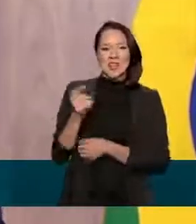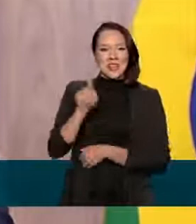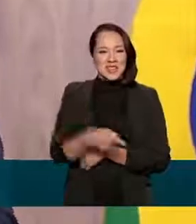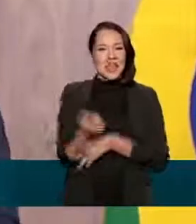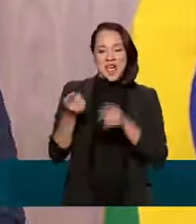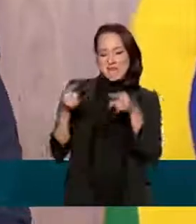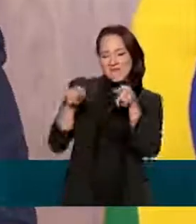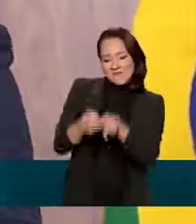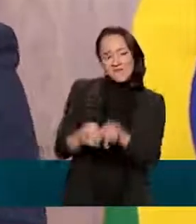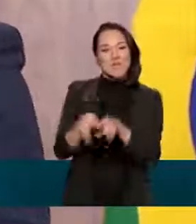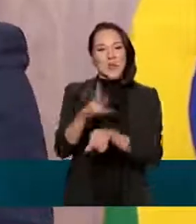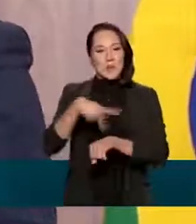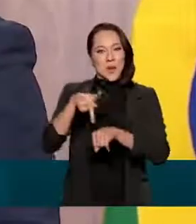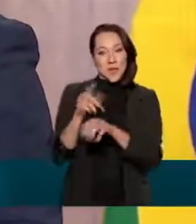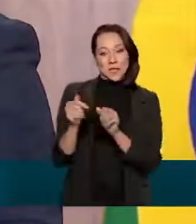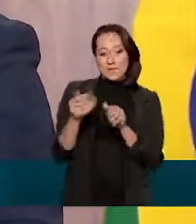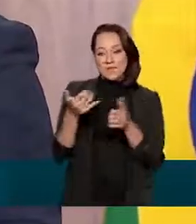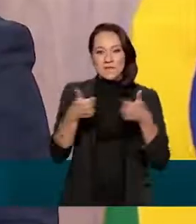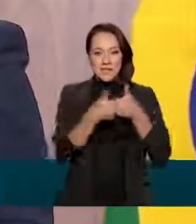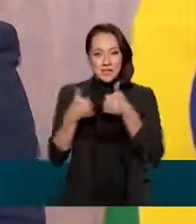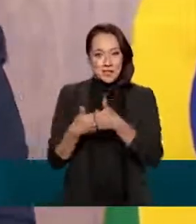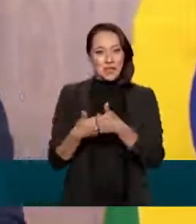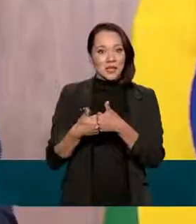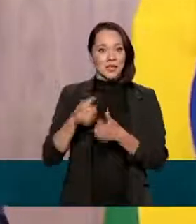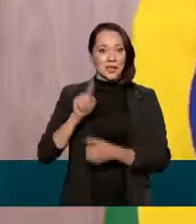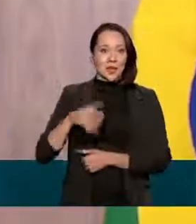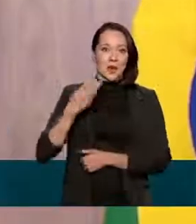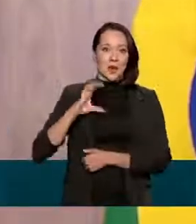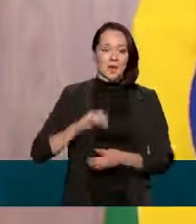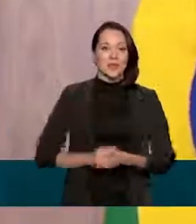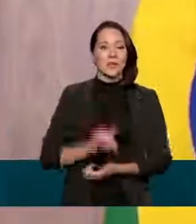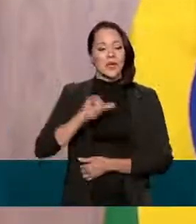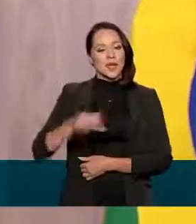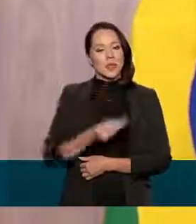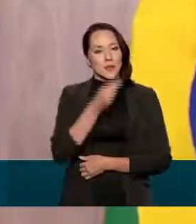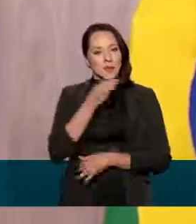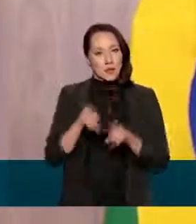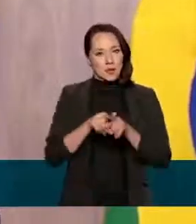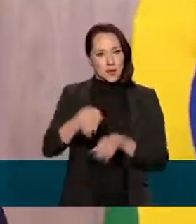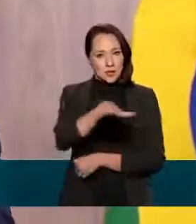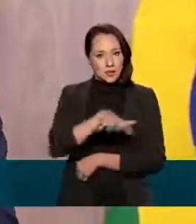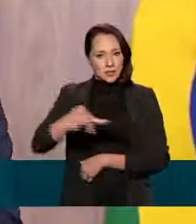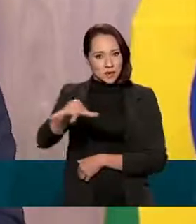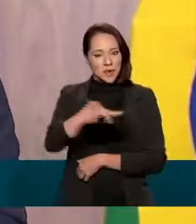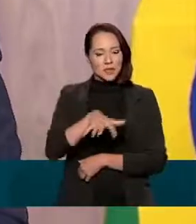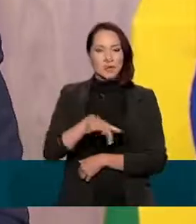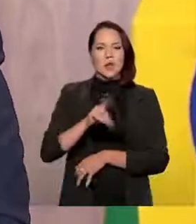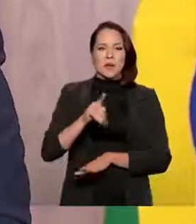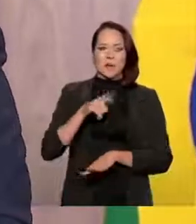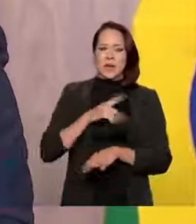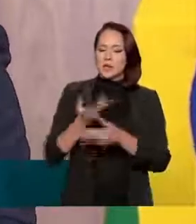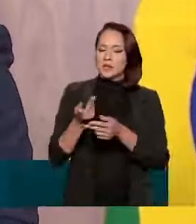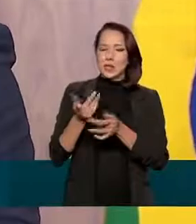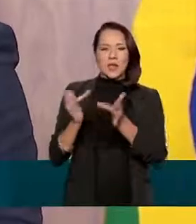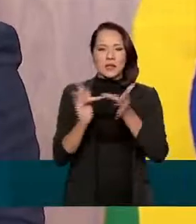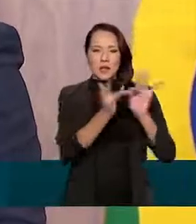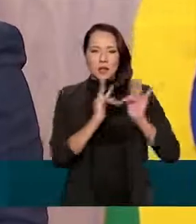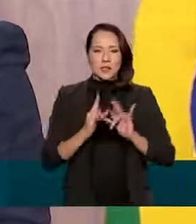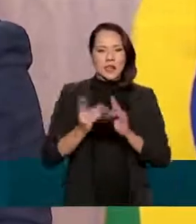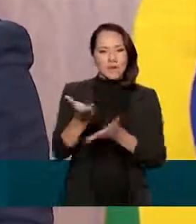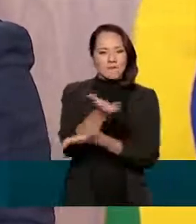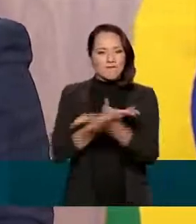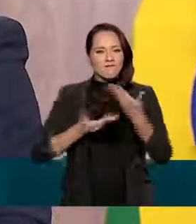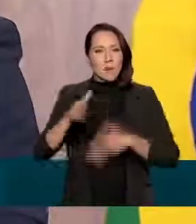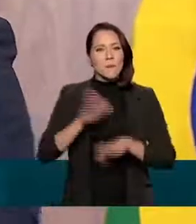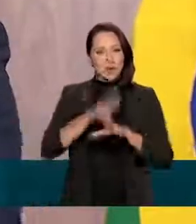faz bem si no Le Colômbia e aproveitar este espaço para seguir fortaleciendo las os entra